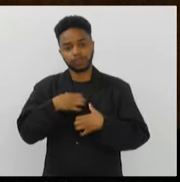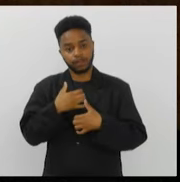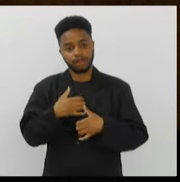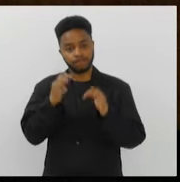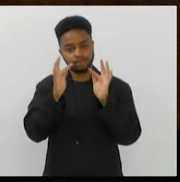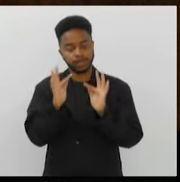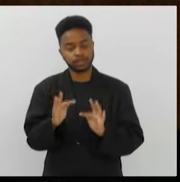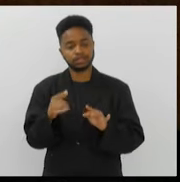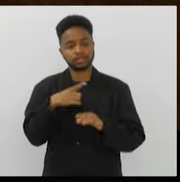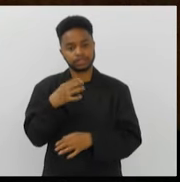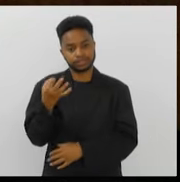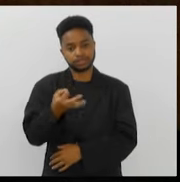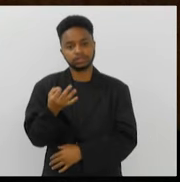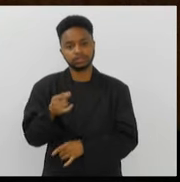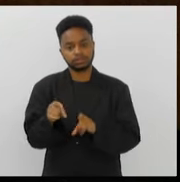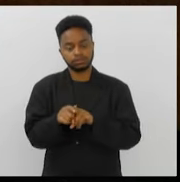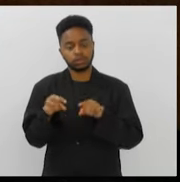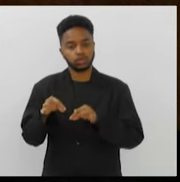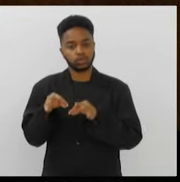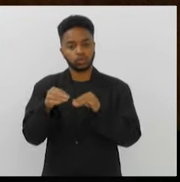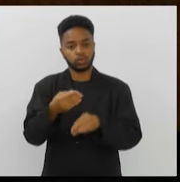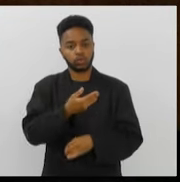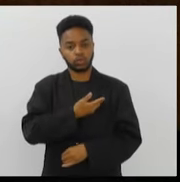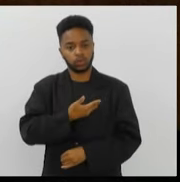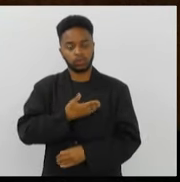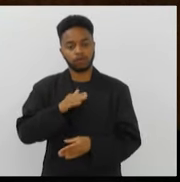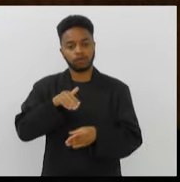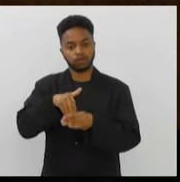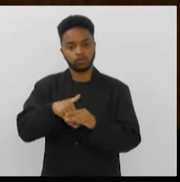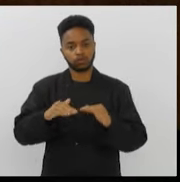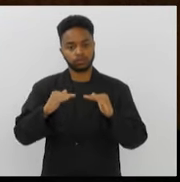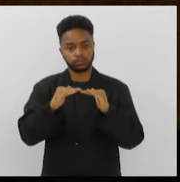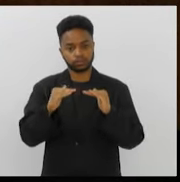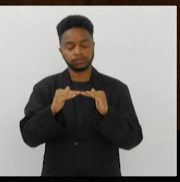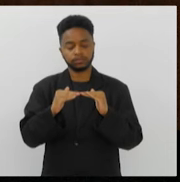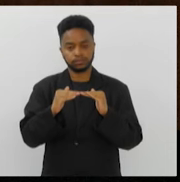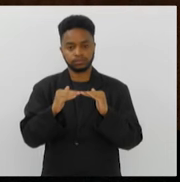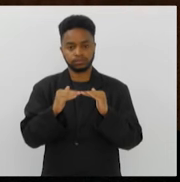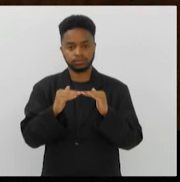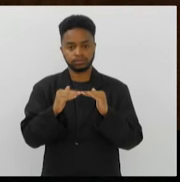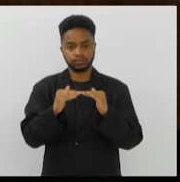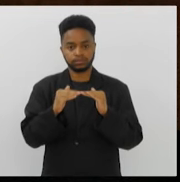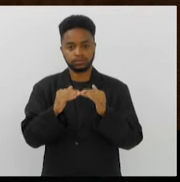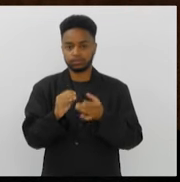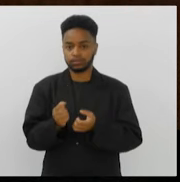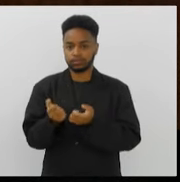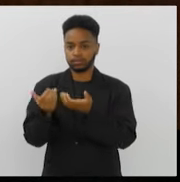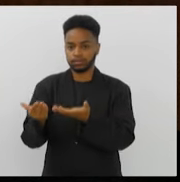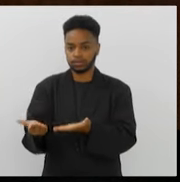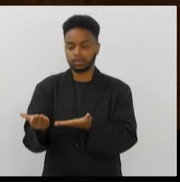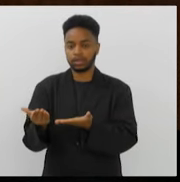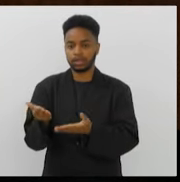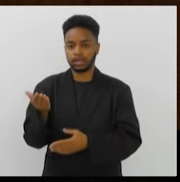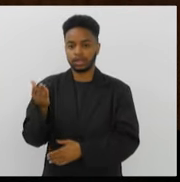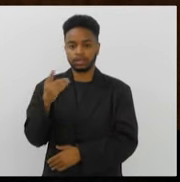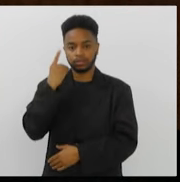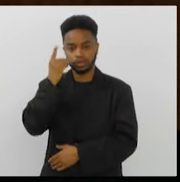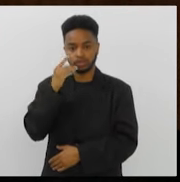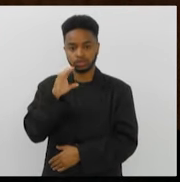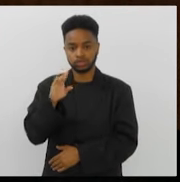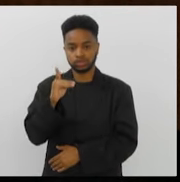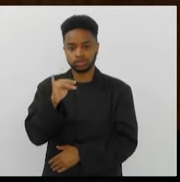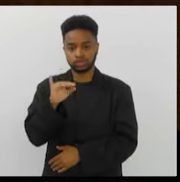tenho certeza, todos os colegas votaram favoravelmente a concessão dessa comenda ao deputado Chico